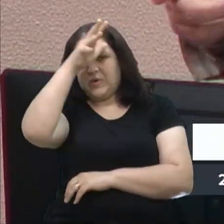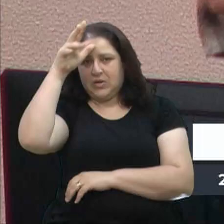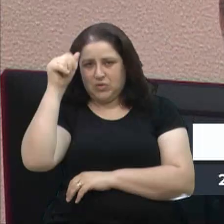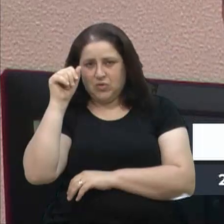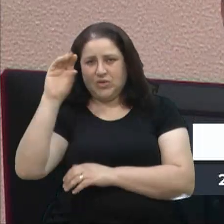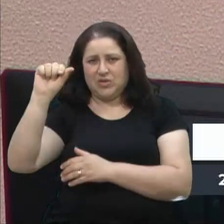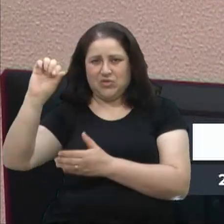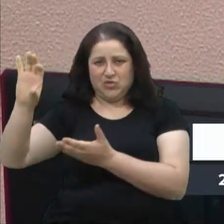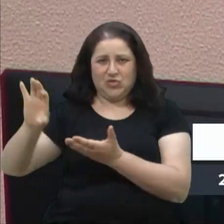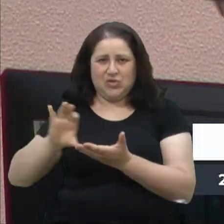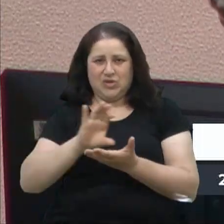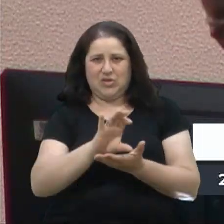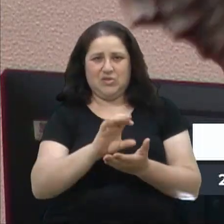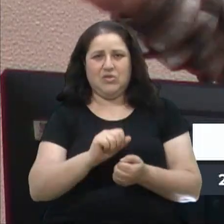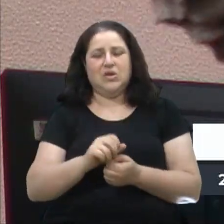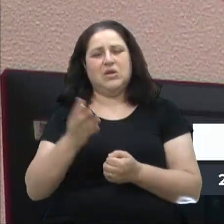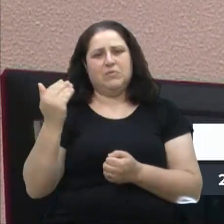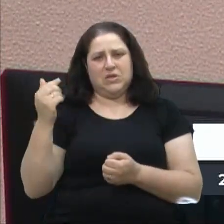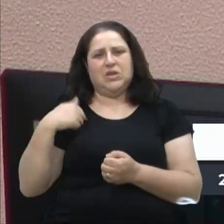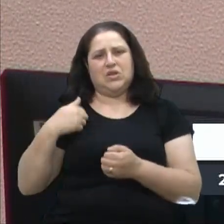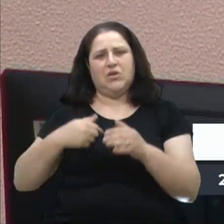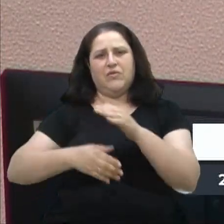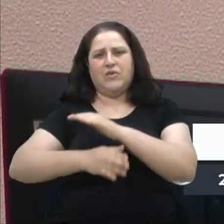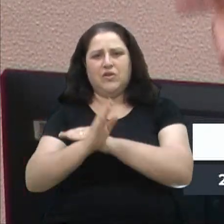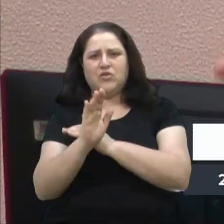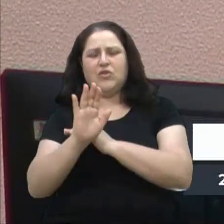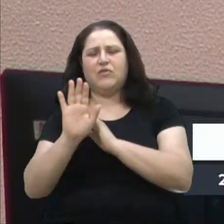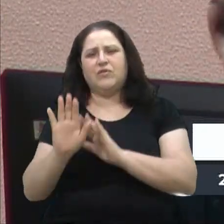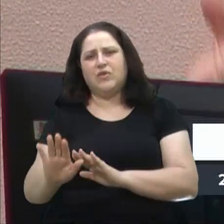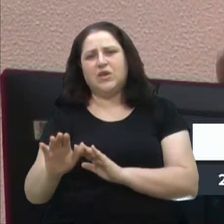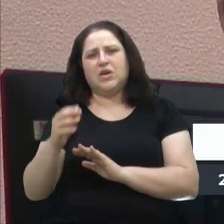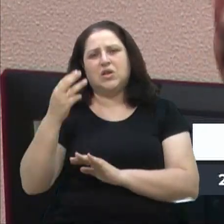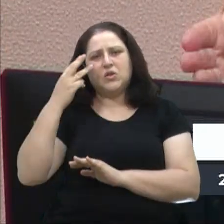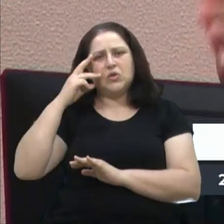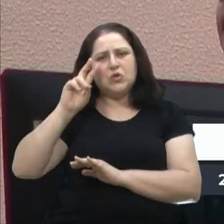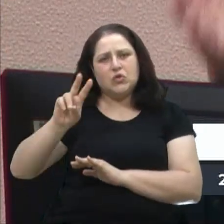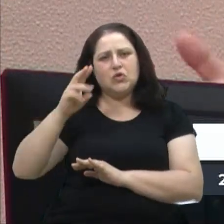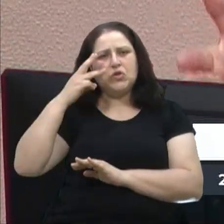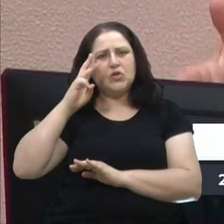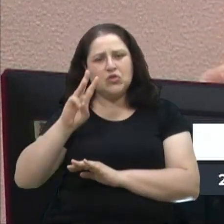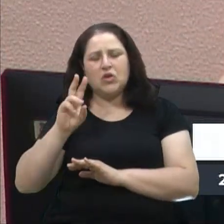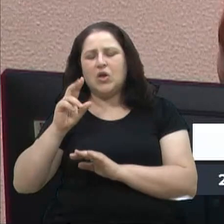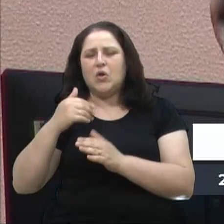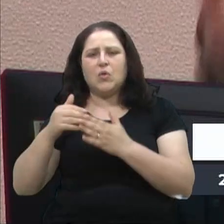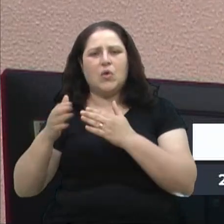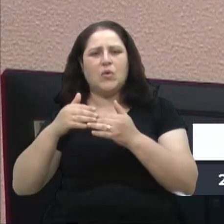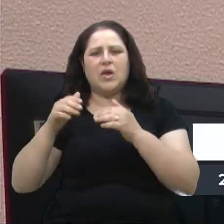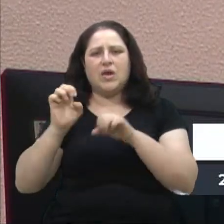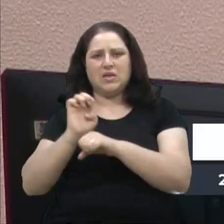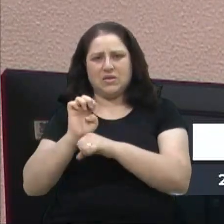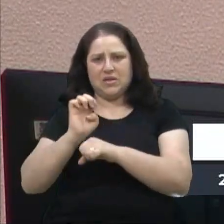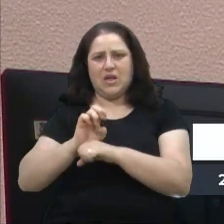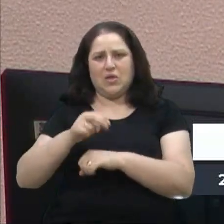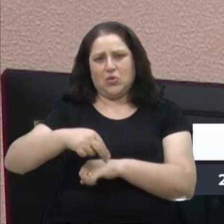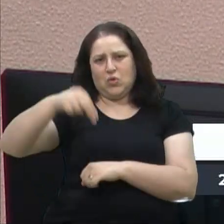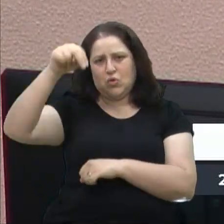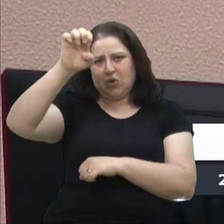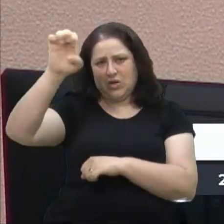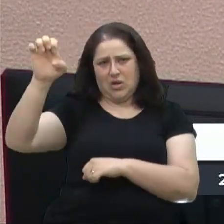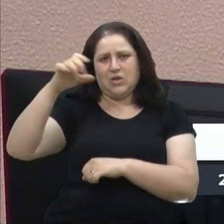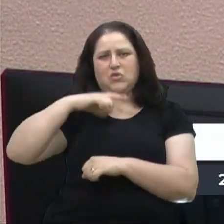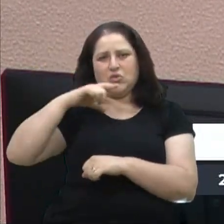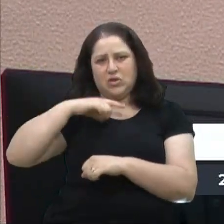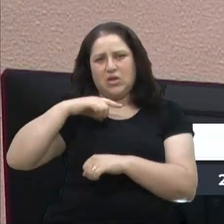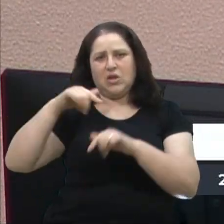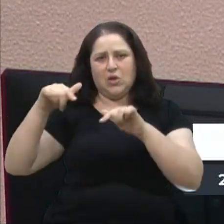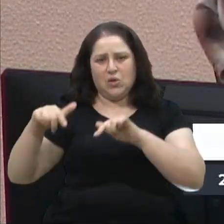as aldeias, né? Em Salvador tinha as aldeias, em qualquer estado do Nordeste existe aldeias, existem comunidades indígenas. E eu passava